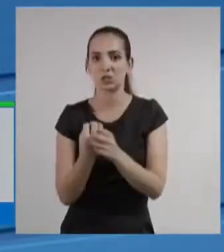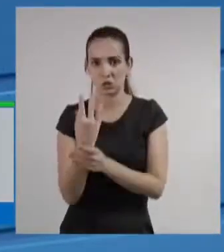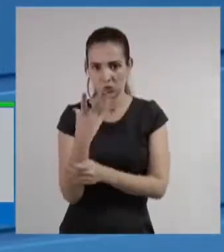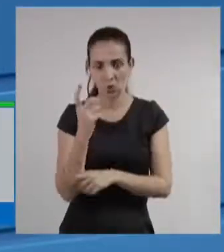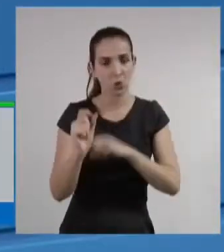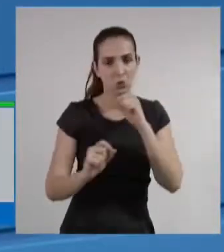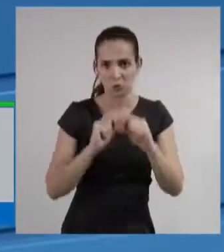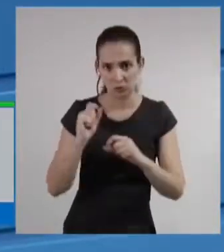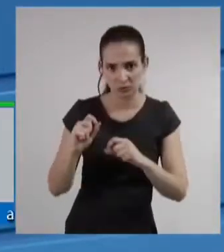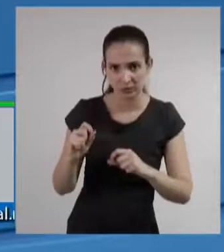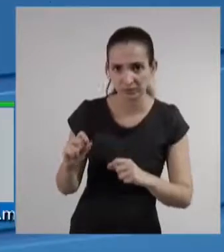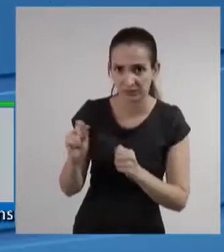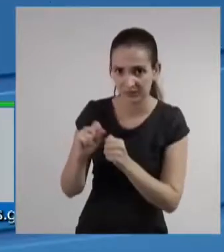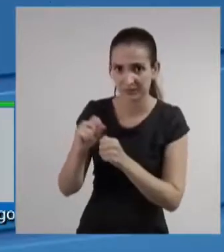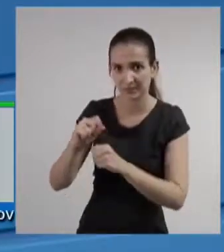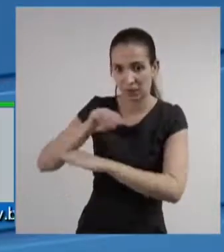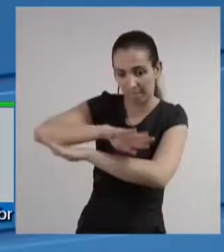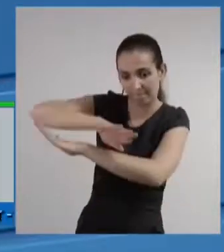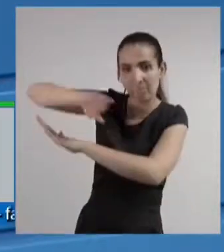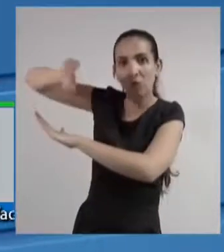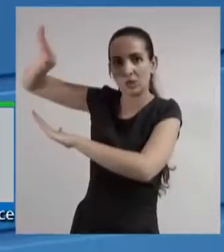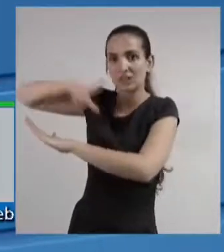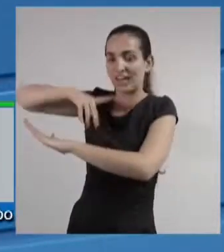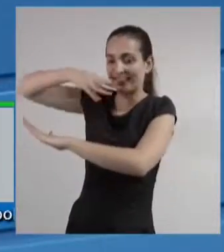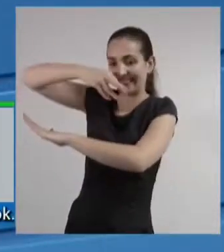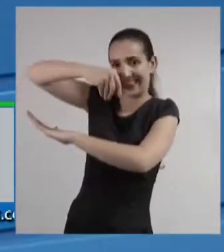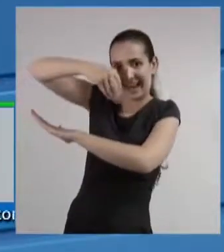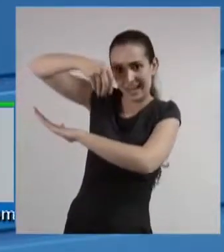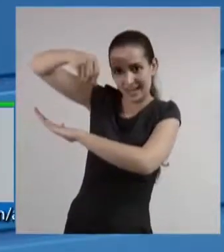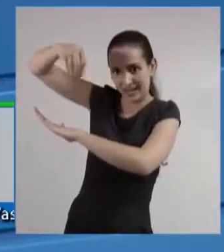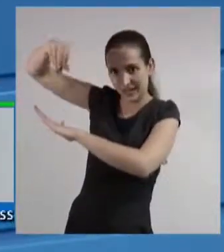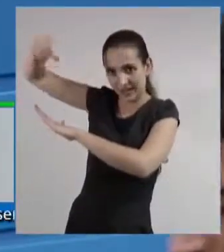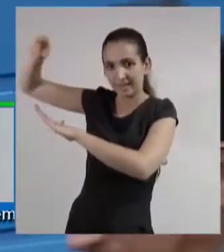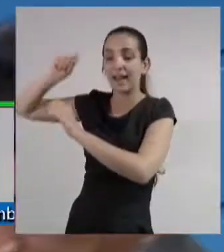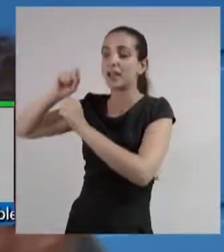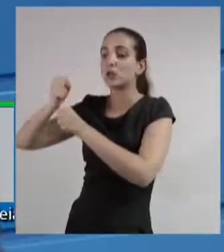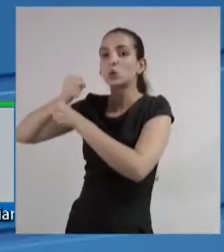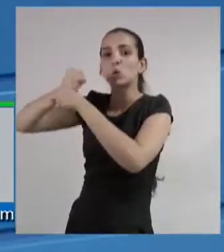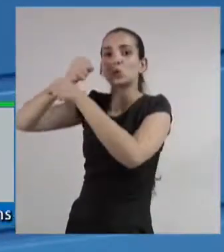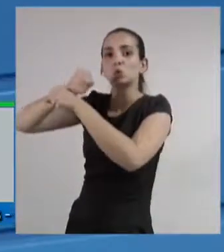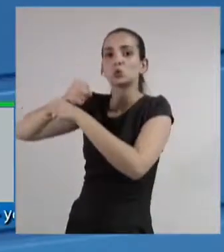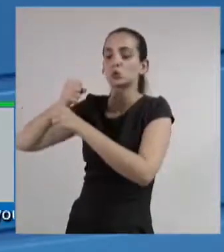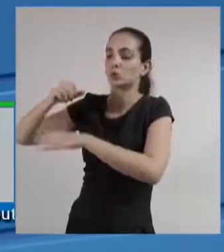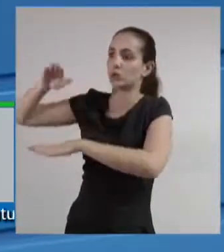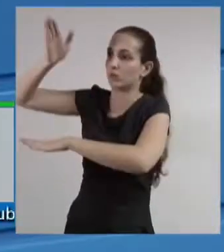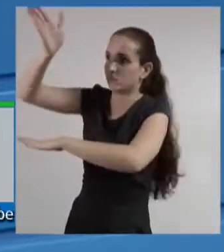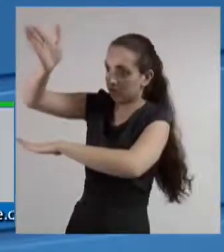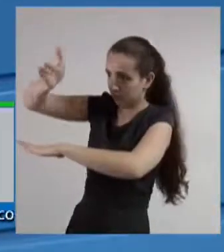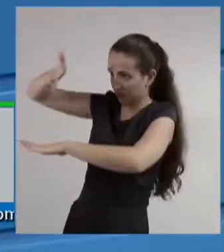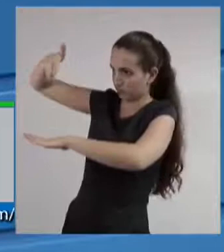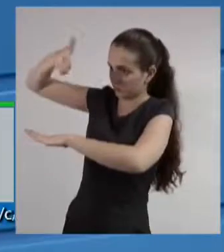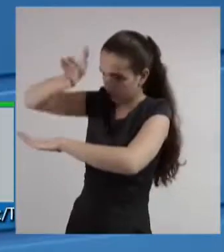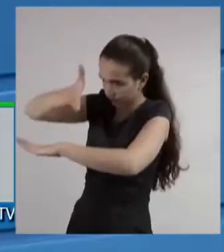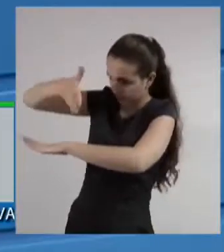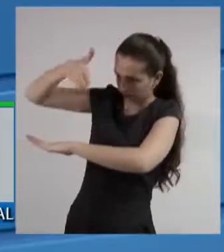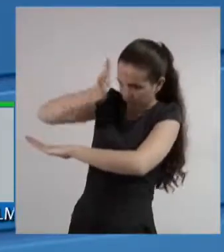o senhor está dizendo, e aí aqui está o estradeiro falando para o senhor, é exatamente nas estradas o problema. As caixas de